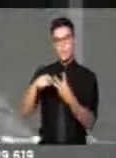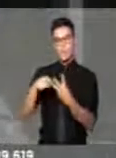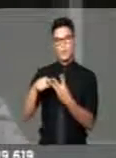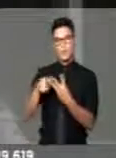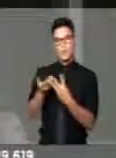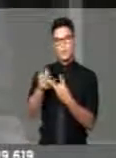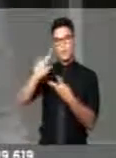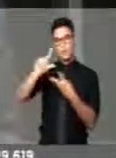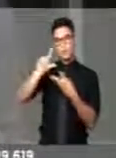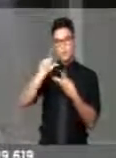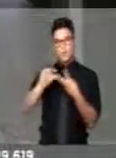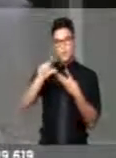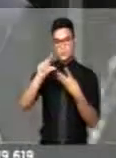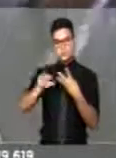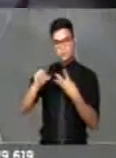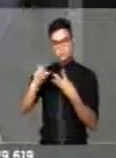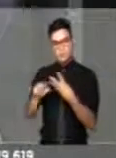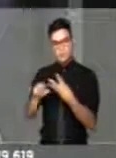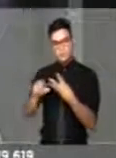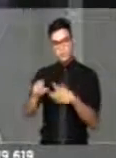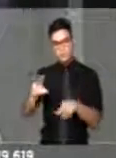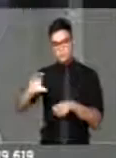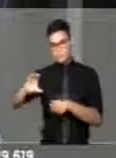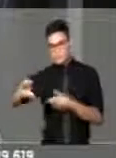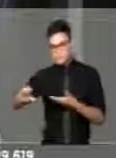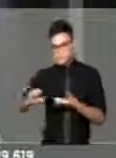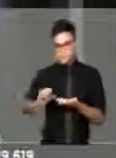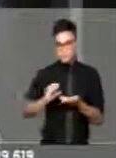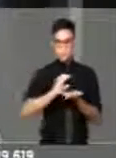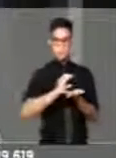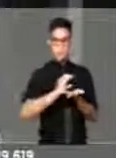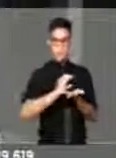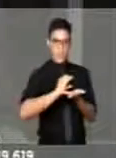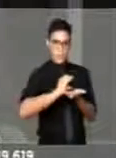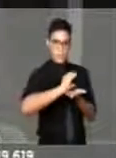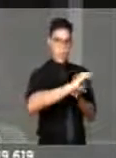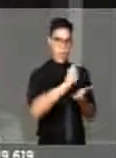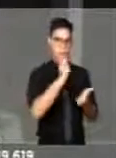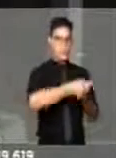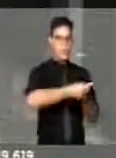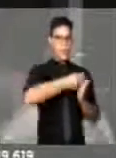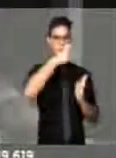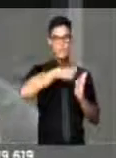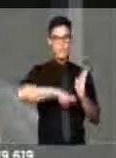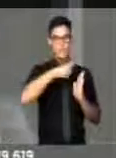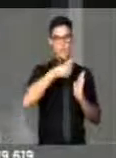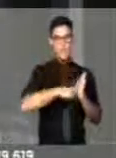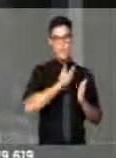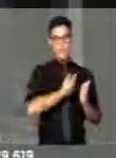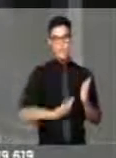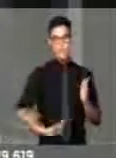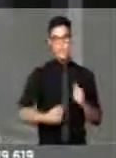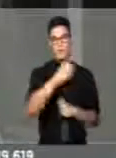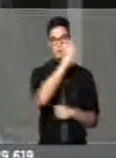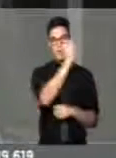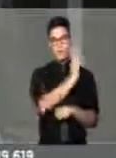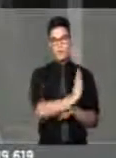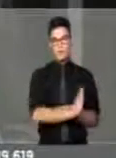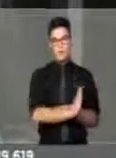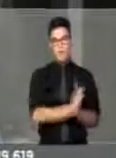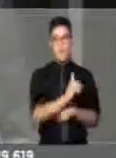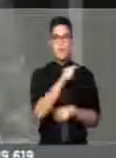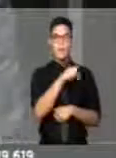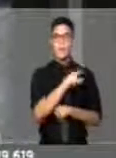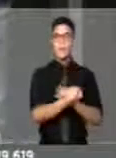para que a gente faça pagamento de juros da dívida pública brasileira. Dívida essa que o